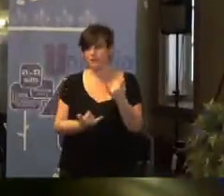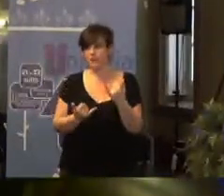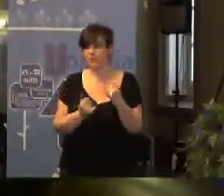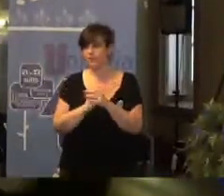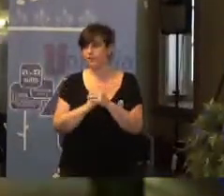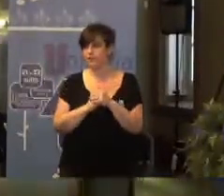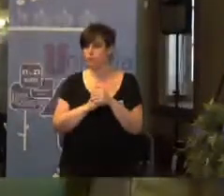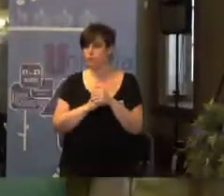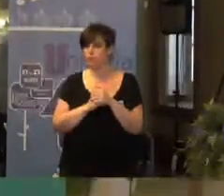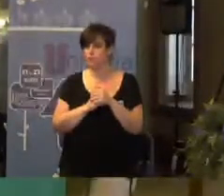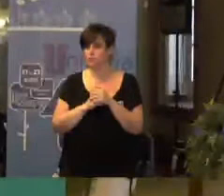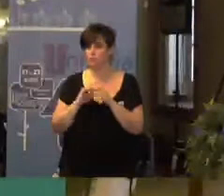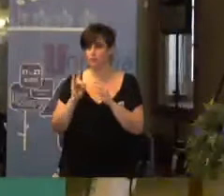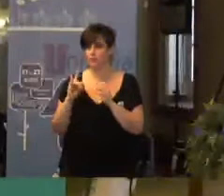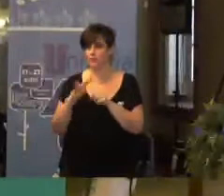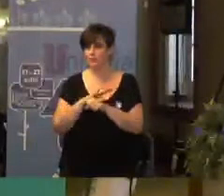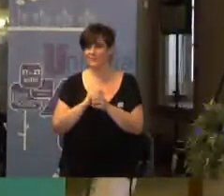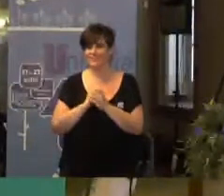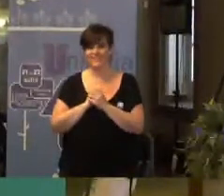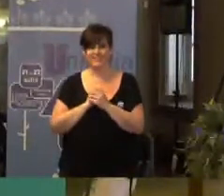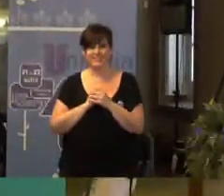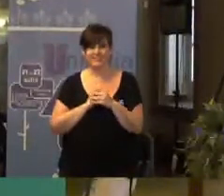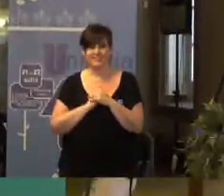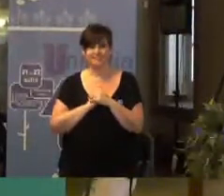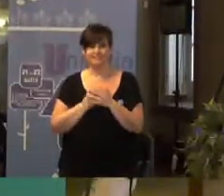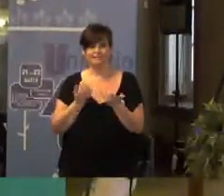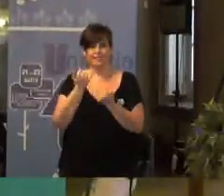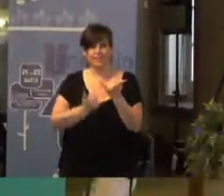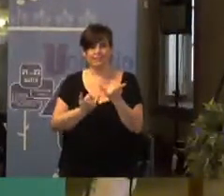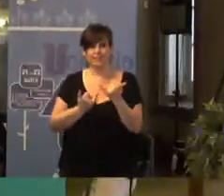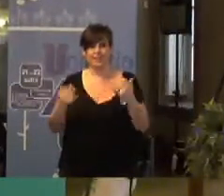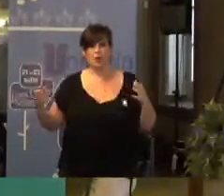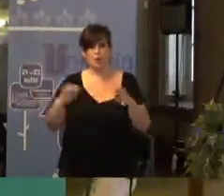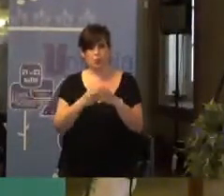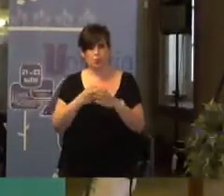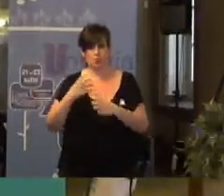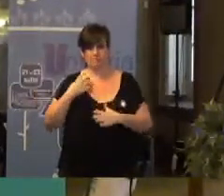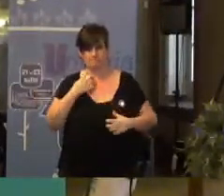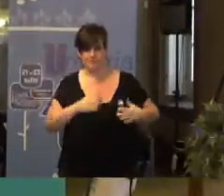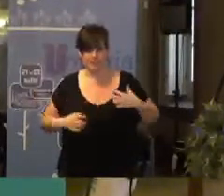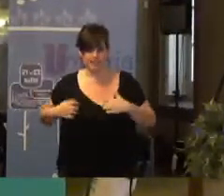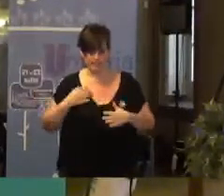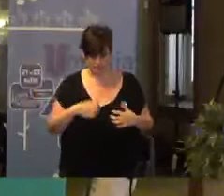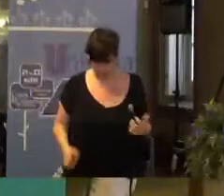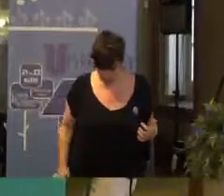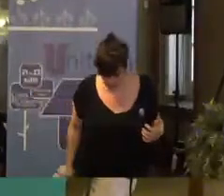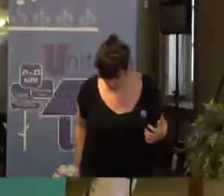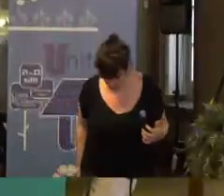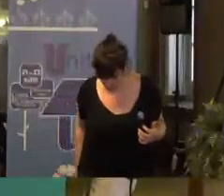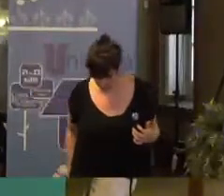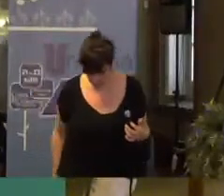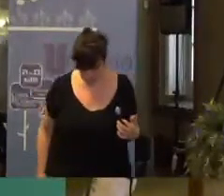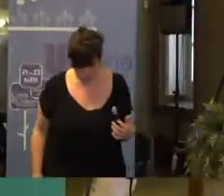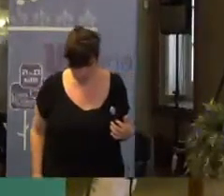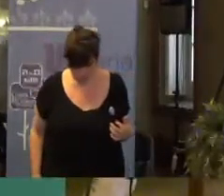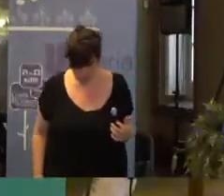é natural que surjam estas ondas de indignados, por um lado, pela degradação destas democracias, muitas vezes